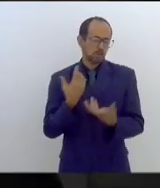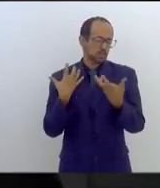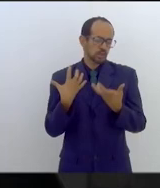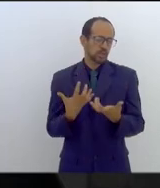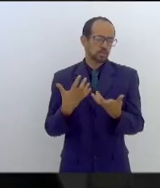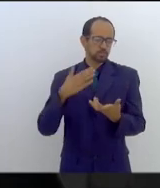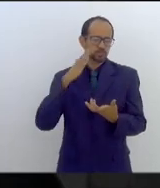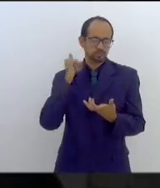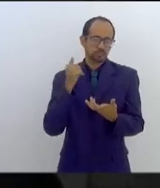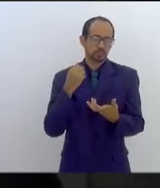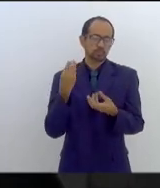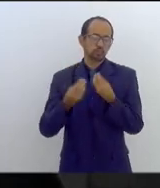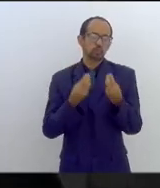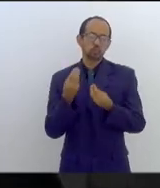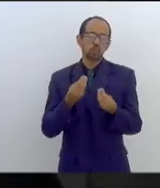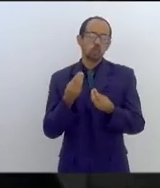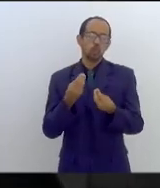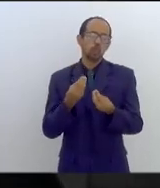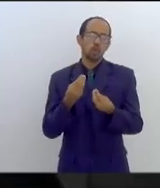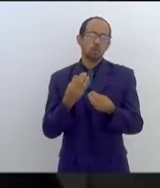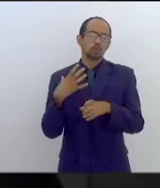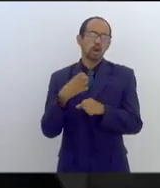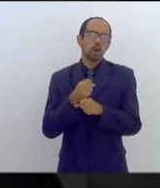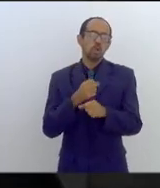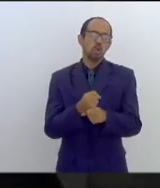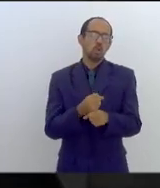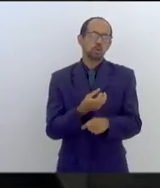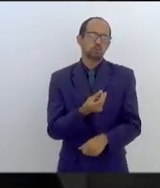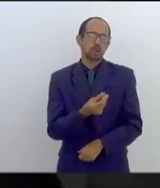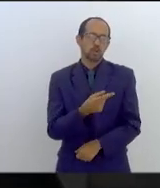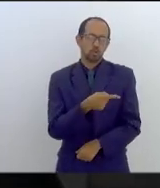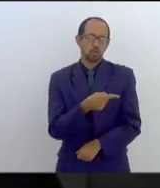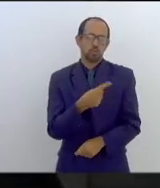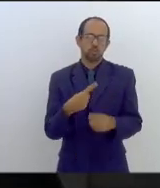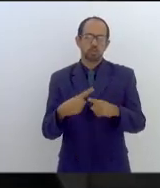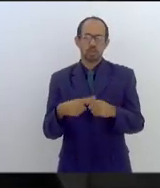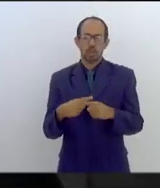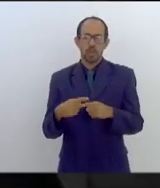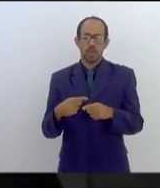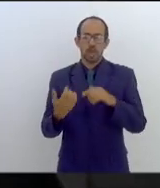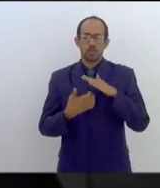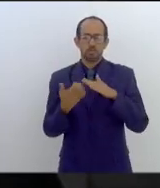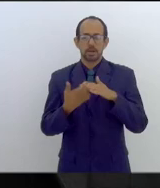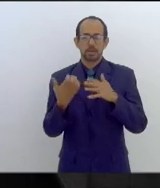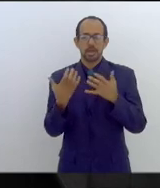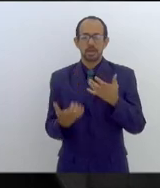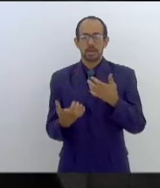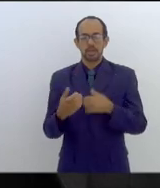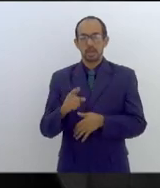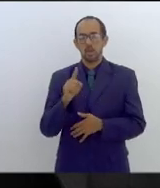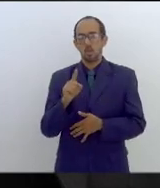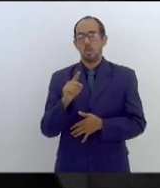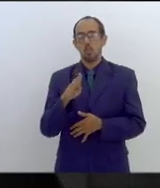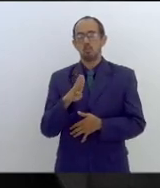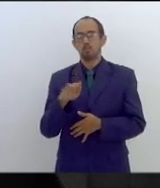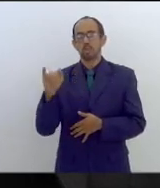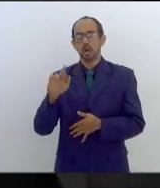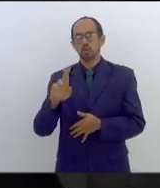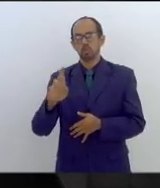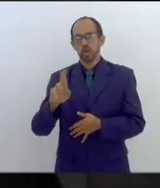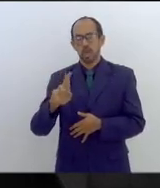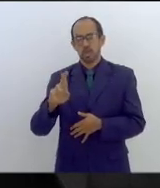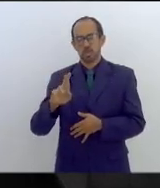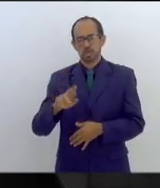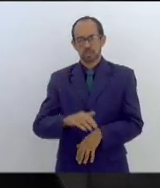chegou-se a esse valor? Porque a concessionária, deputada Marta Rocha, queria R$1 bilhão. R$1 bilhão. Segundo o governador,